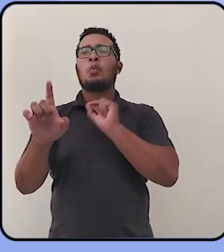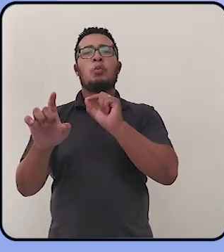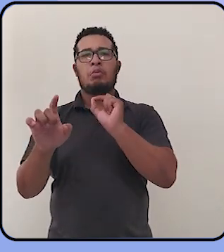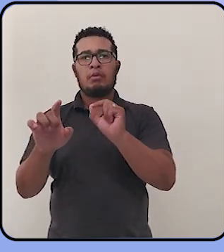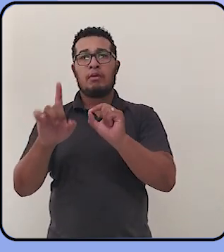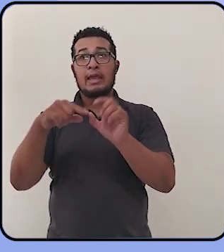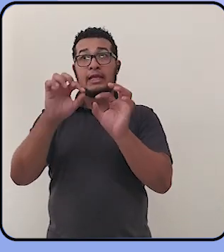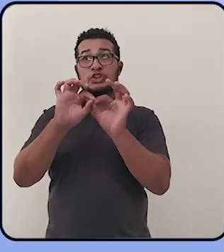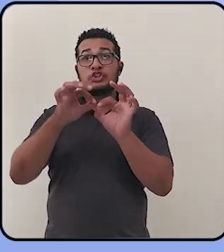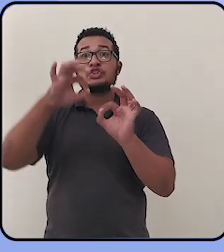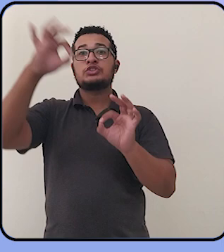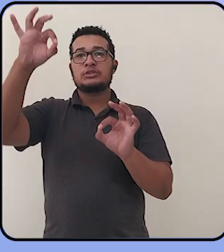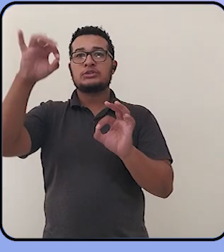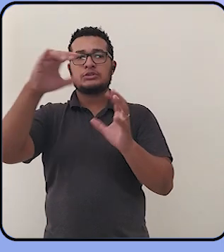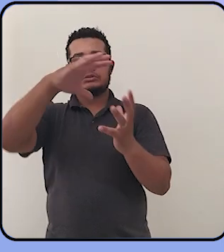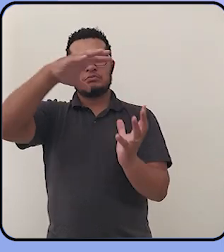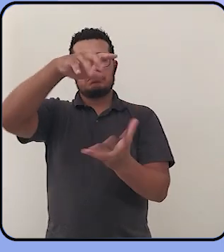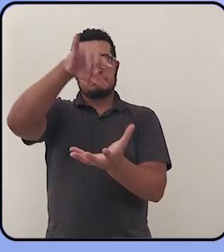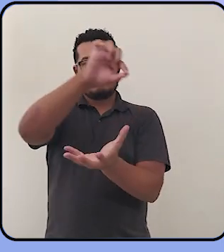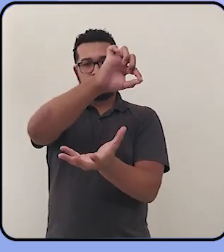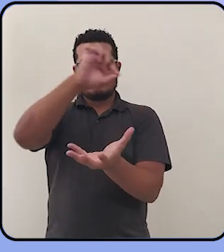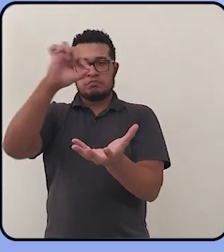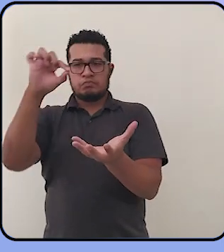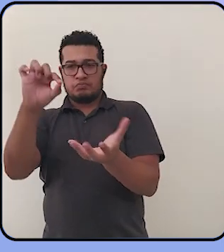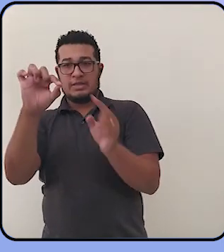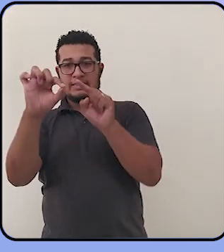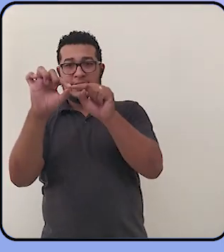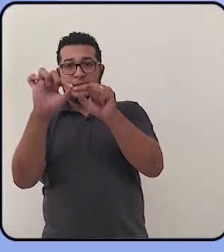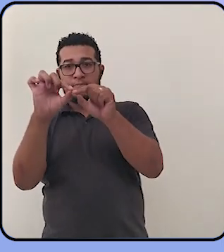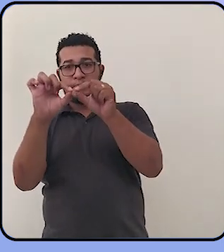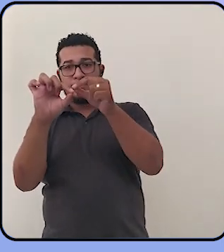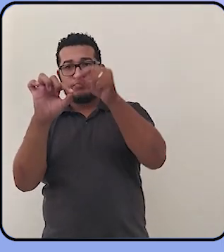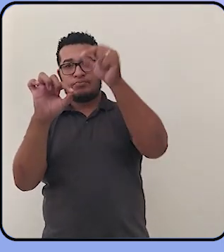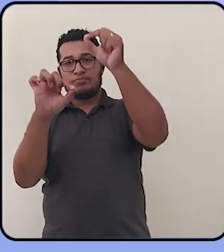de qualquer ponto da superfície terrestre